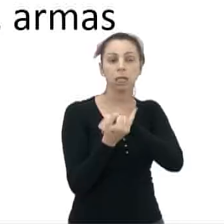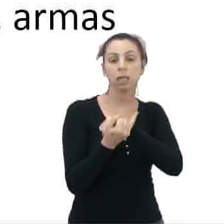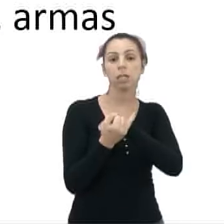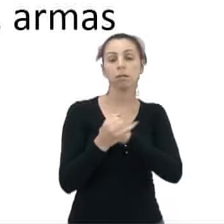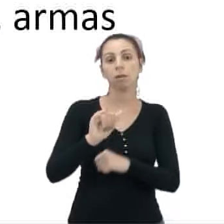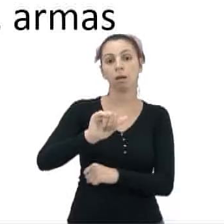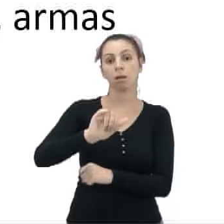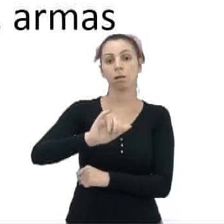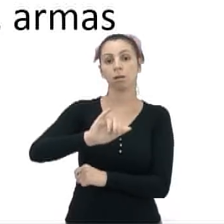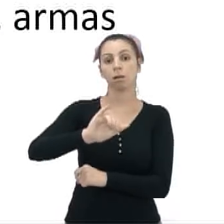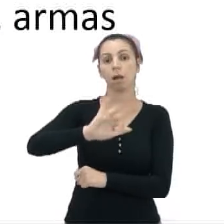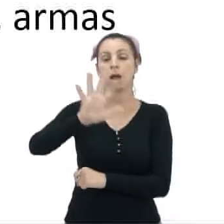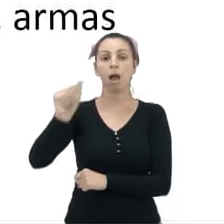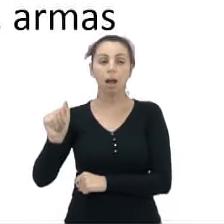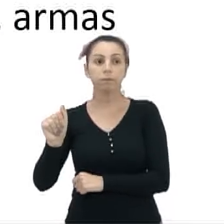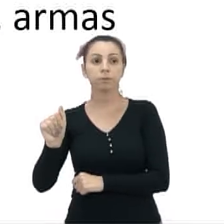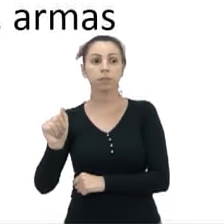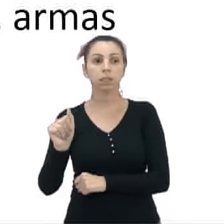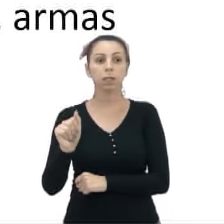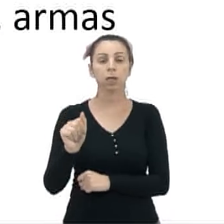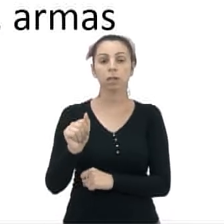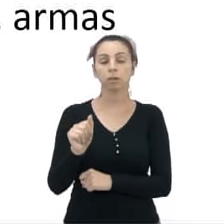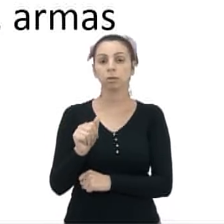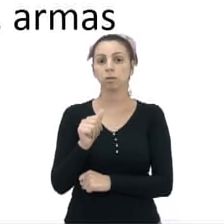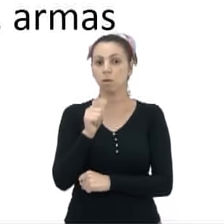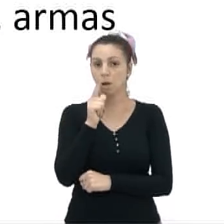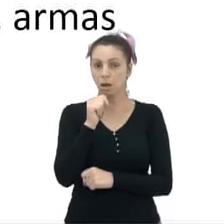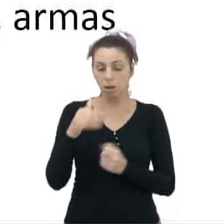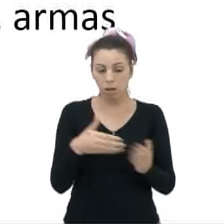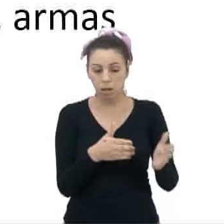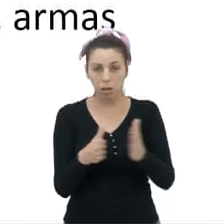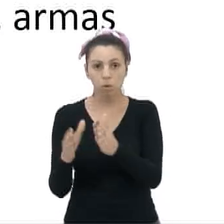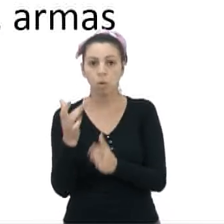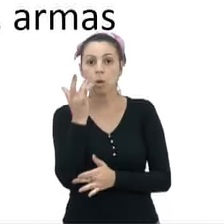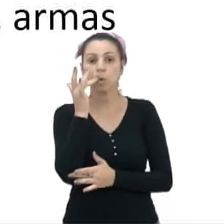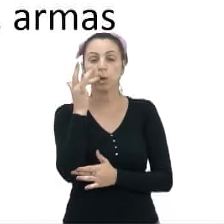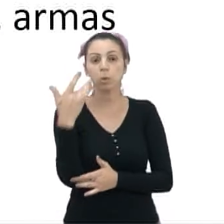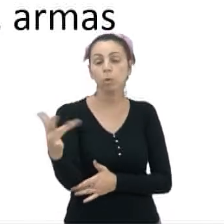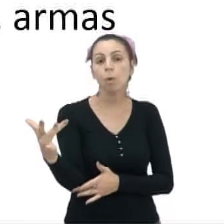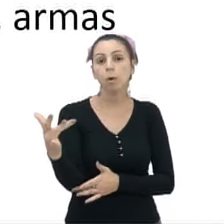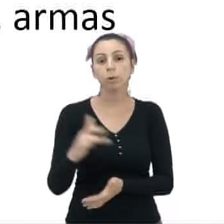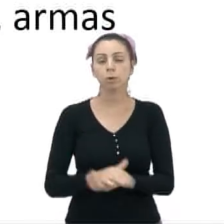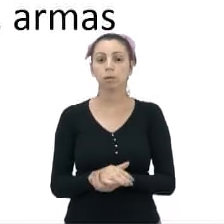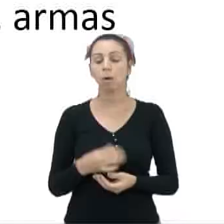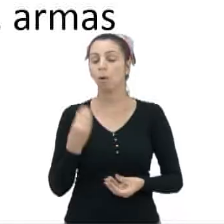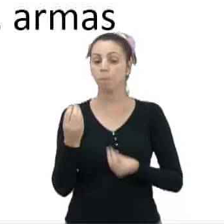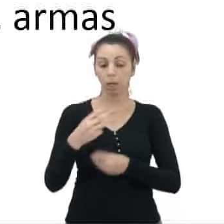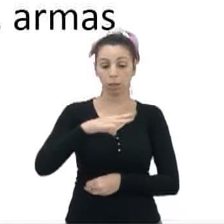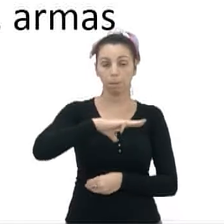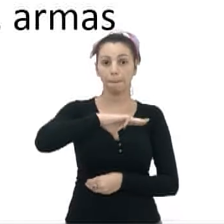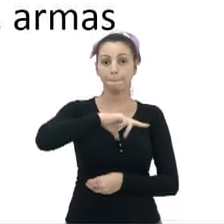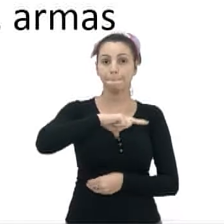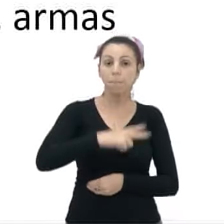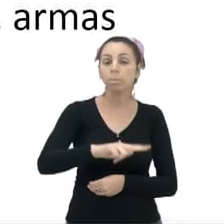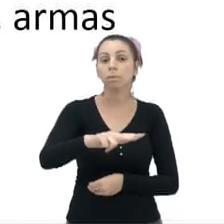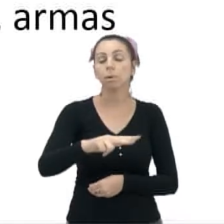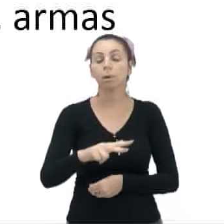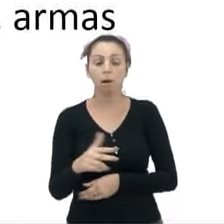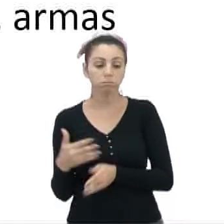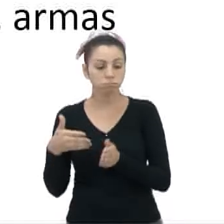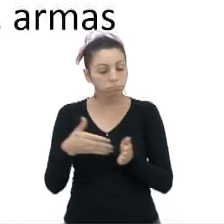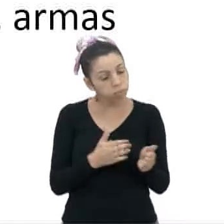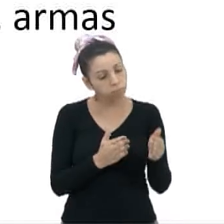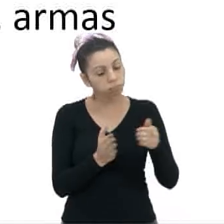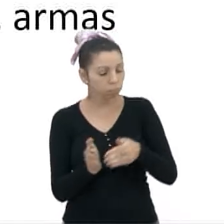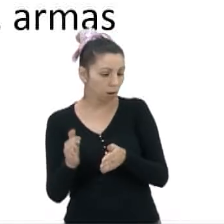África. Então assim, o aluno já vai tendo noção de como Portugal foi realizando as expedições marítimas e como